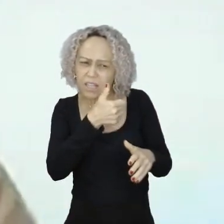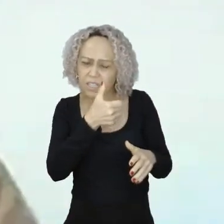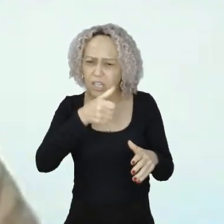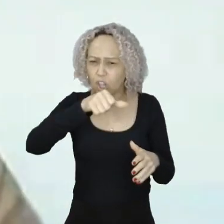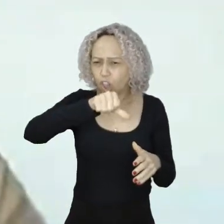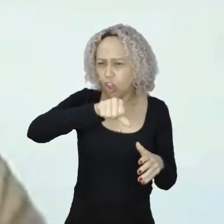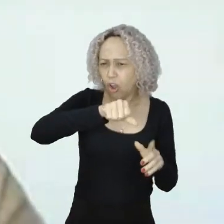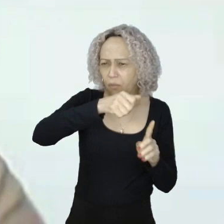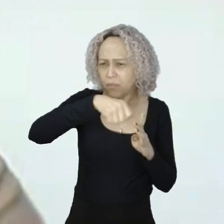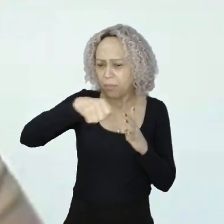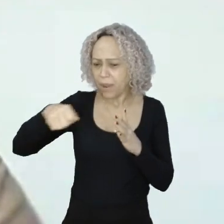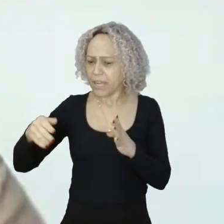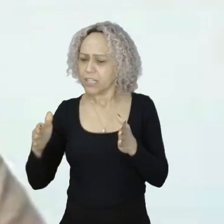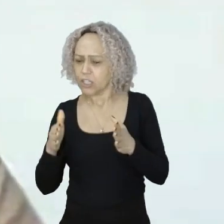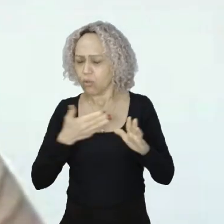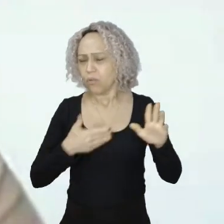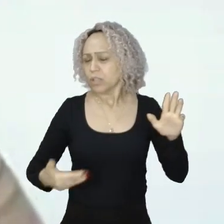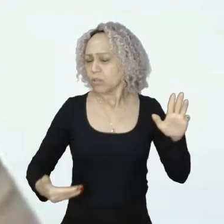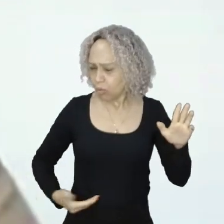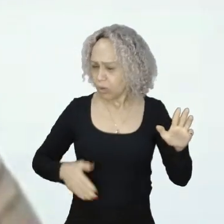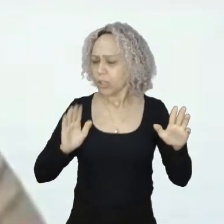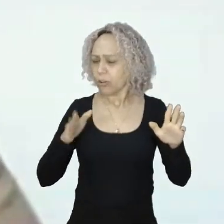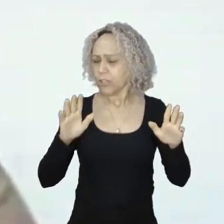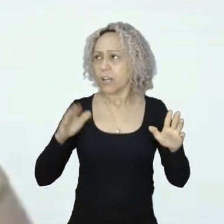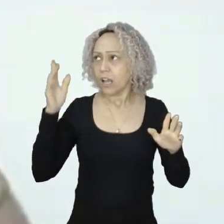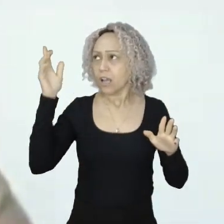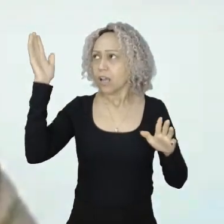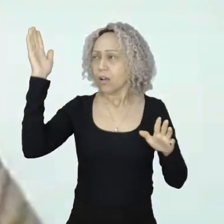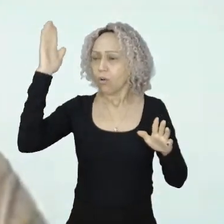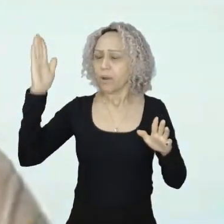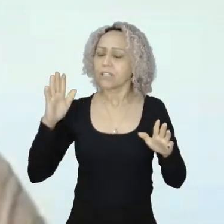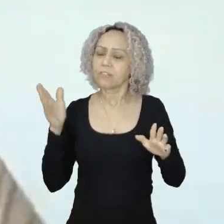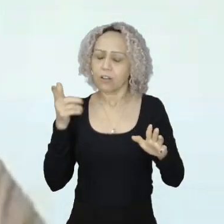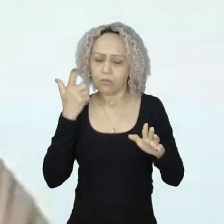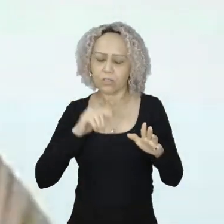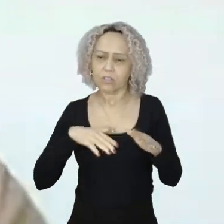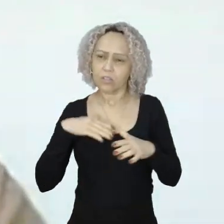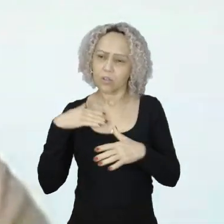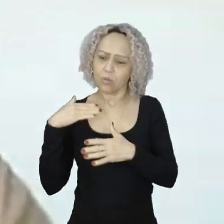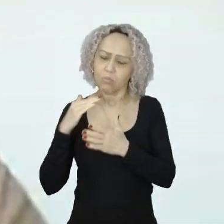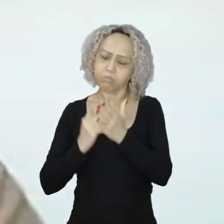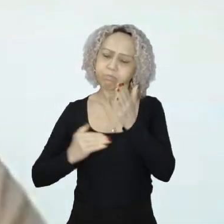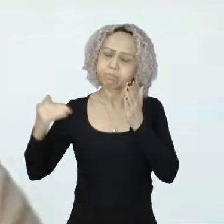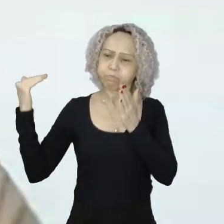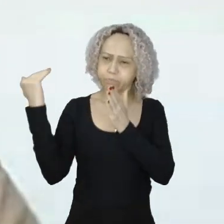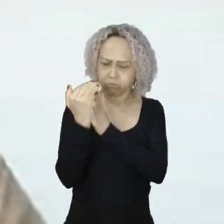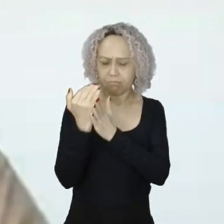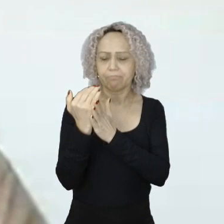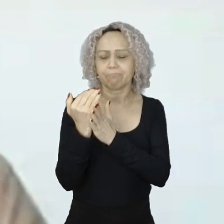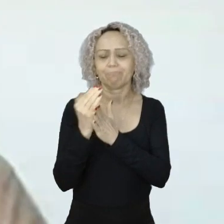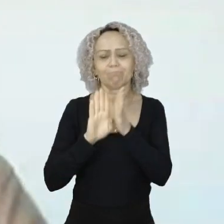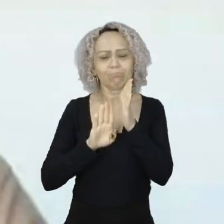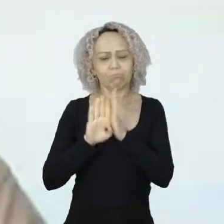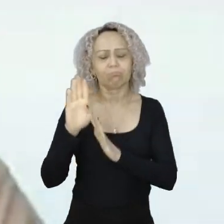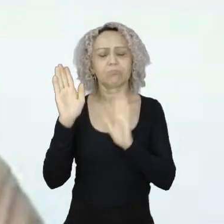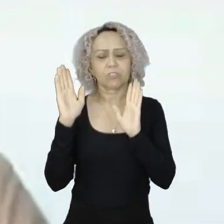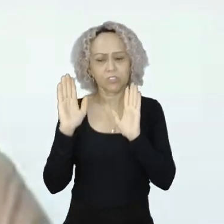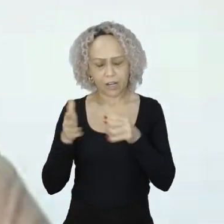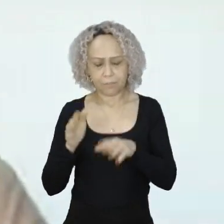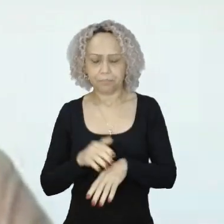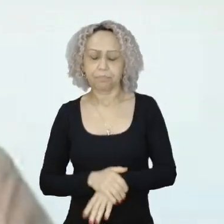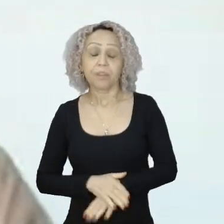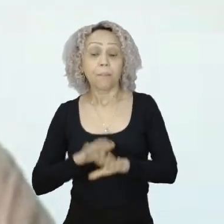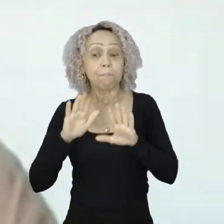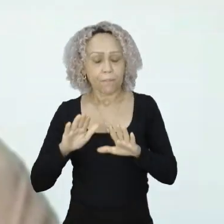a participação dos movimentos populares é fundamental nessa relação com o governo. Nós queremos dar um passo a mais do que foi